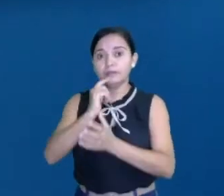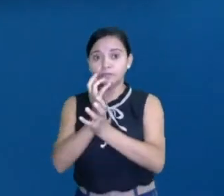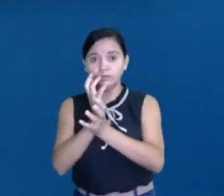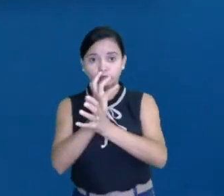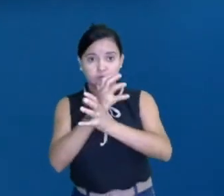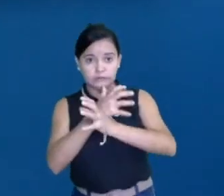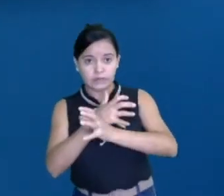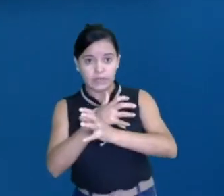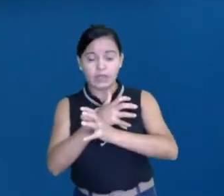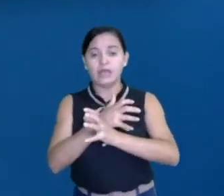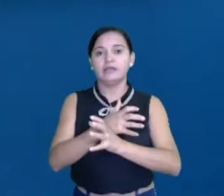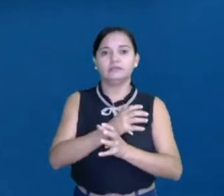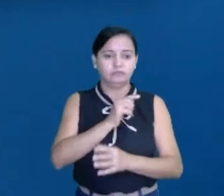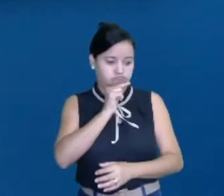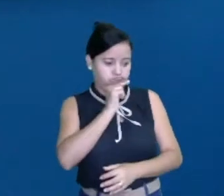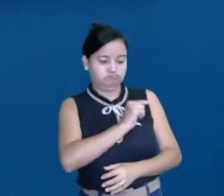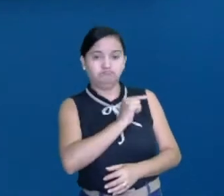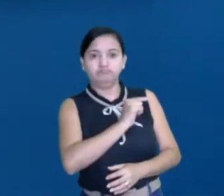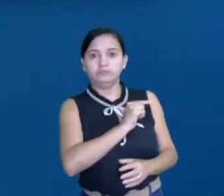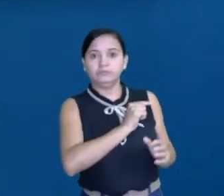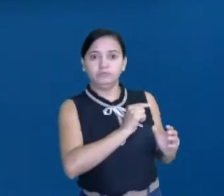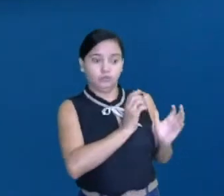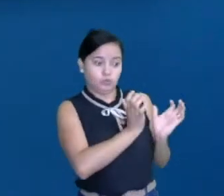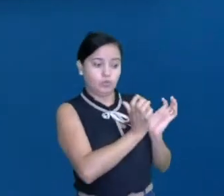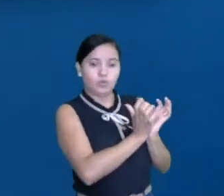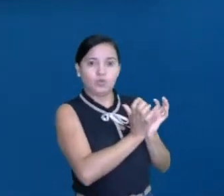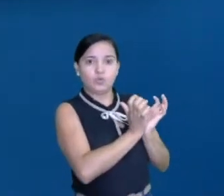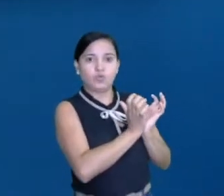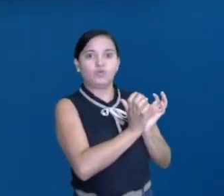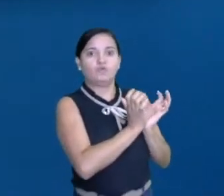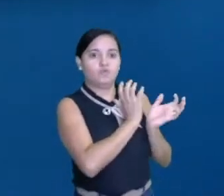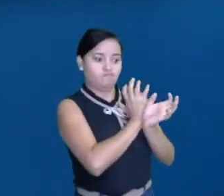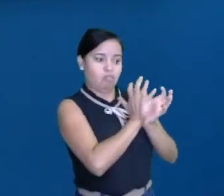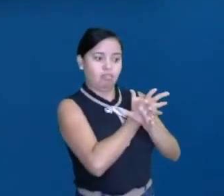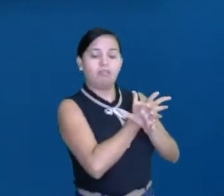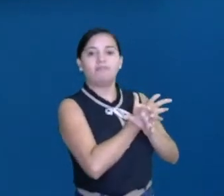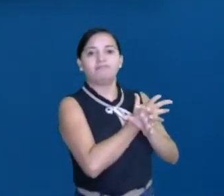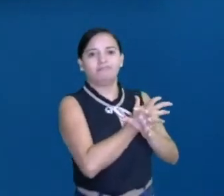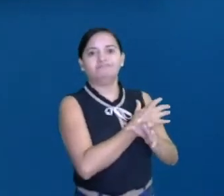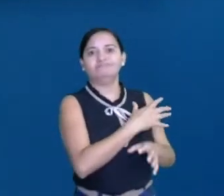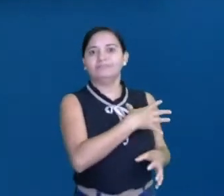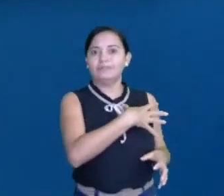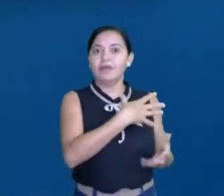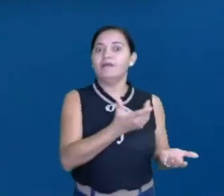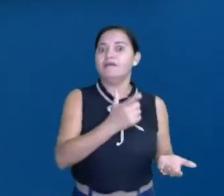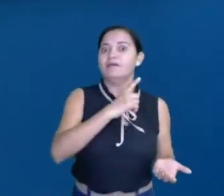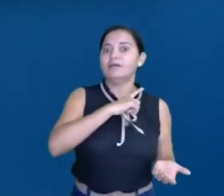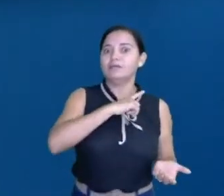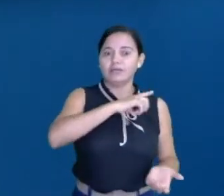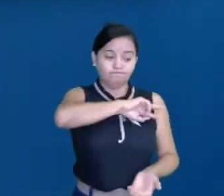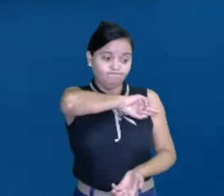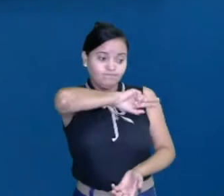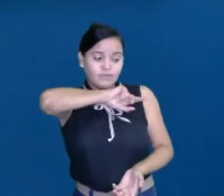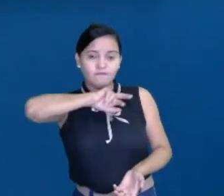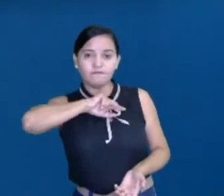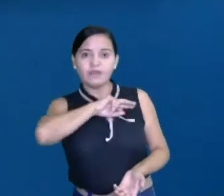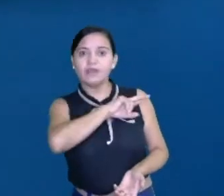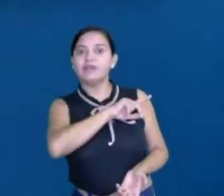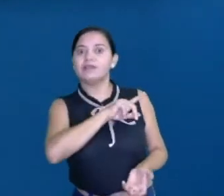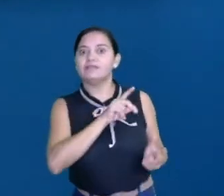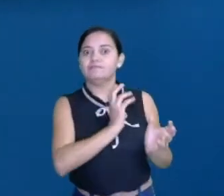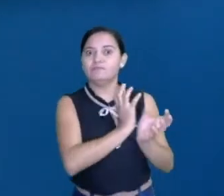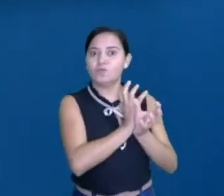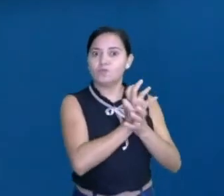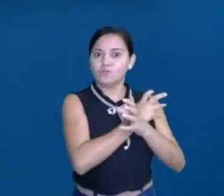dos mamíferos, dos vertebrados, é um esqueleto ósseo ou cartilaginoso, geralmente o exoesqueleto dos insetos é